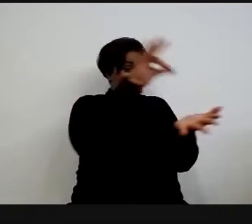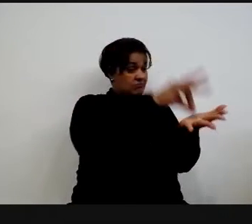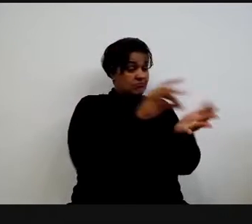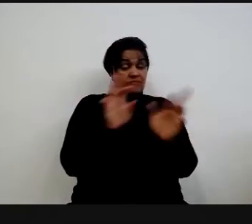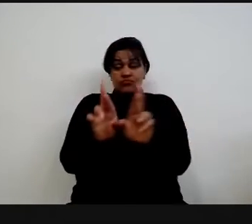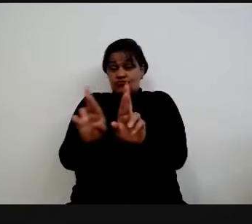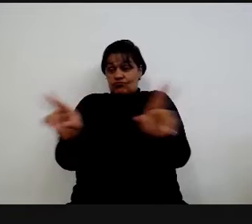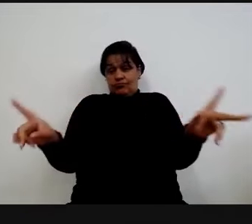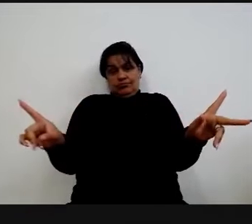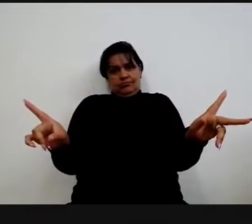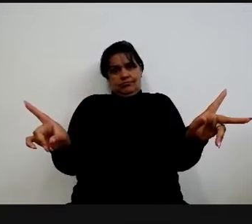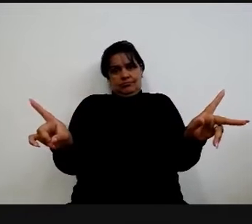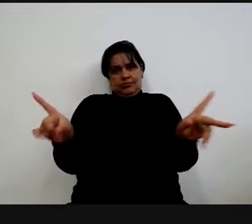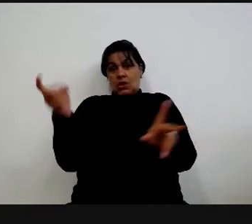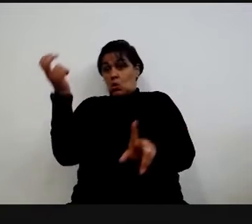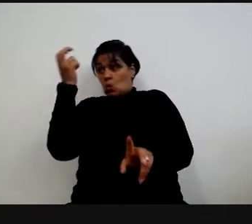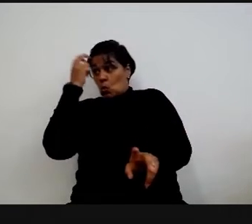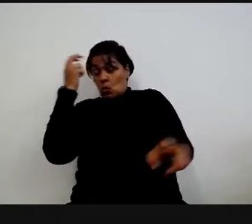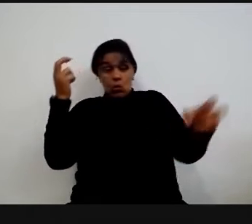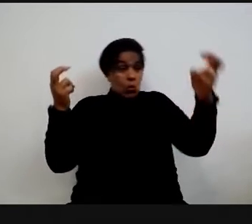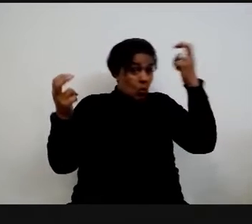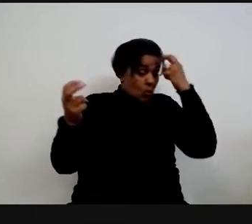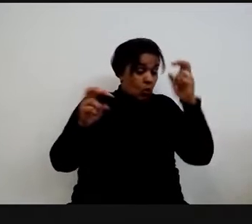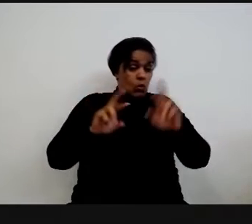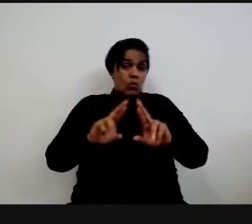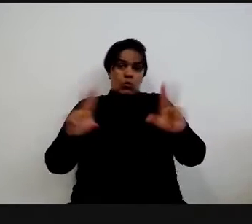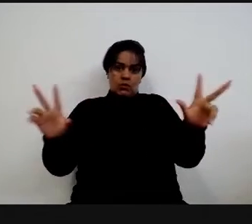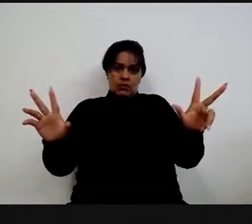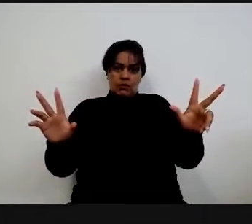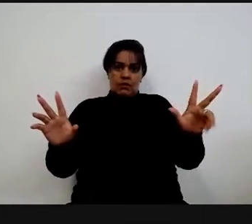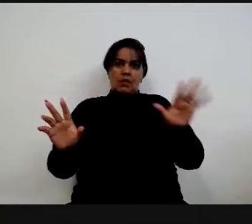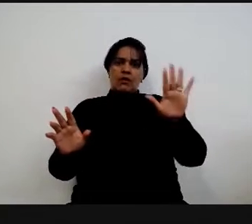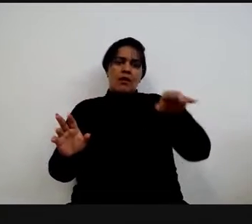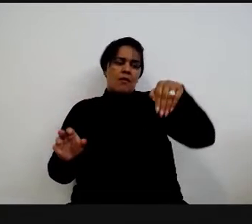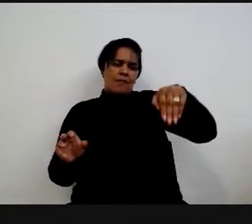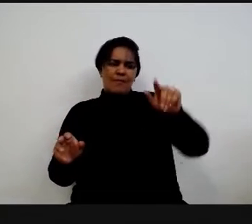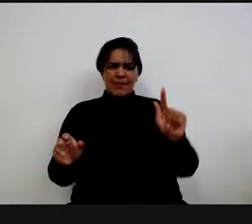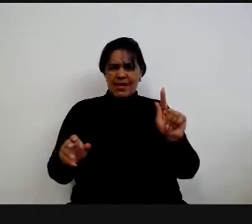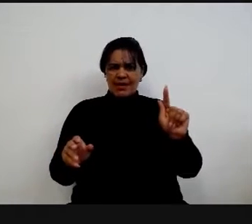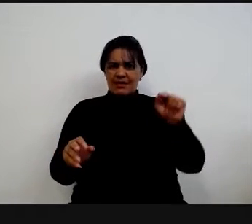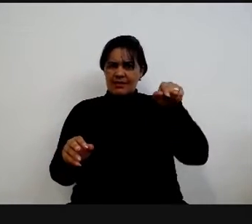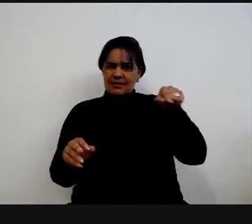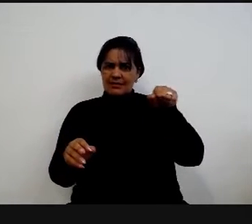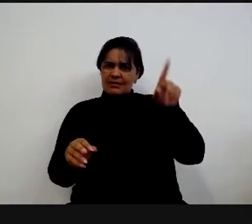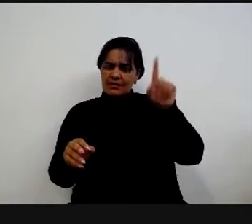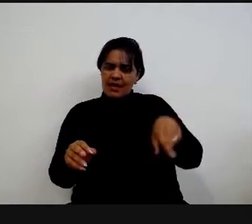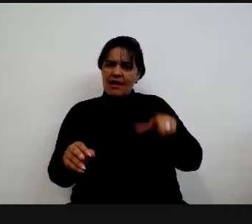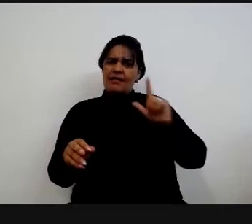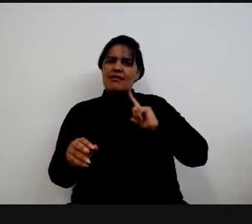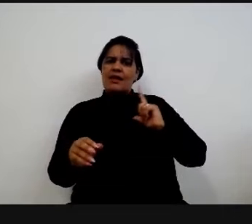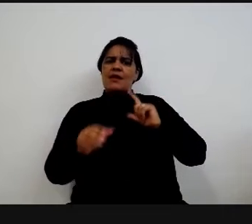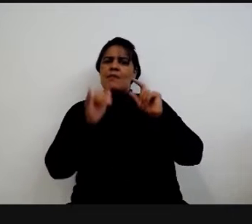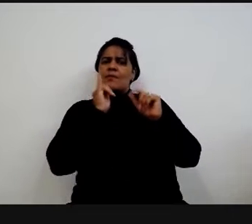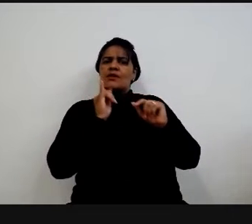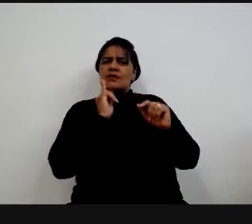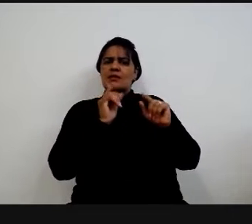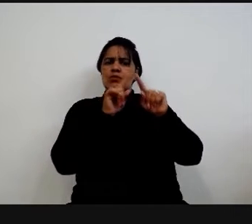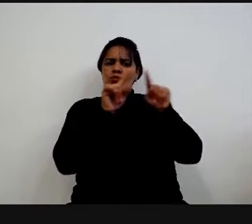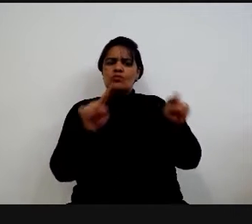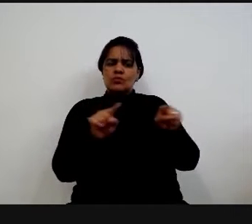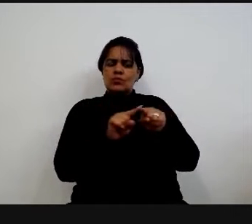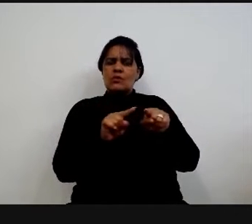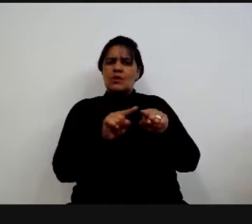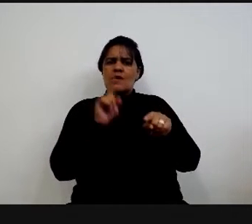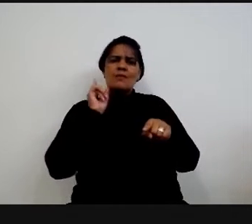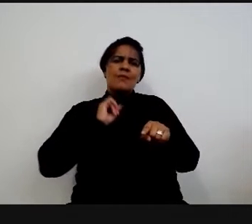a realidade, qual é a cultura daquele município. Em Minas mesmo, você pega o norte de Minas, com o Triângulo Mineiro, são duas